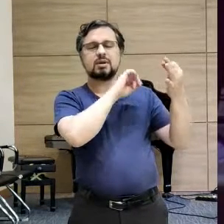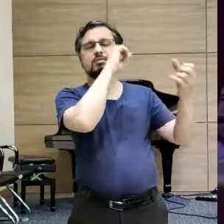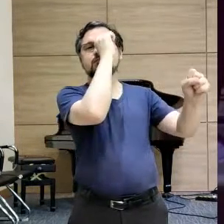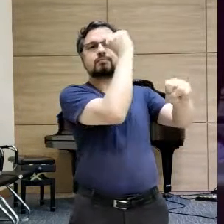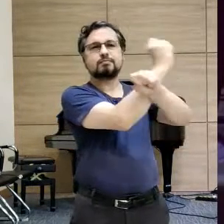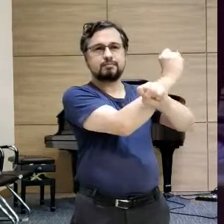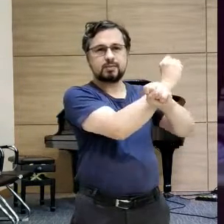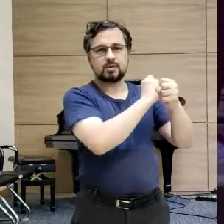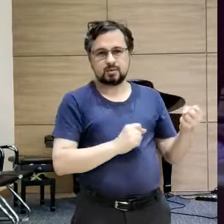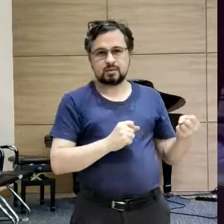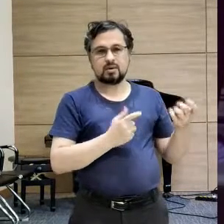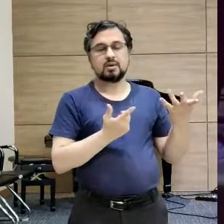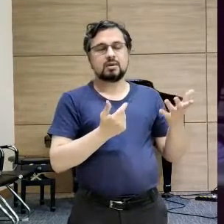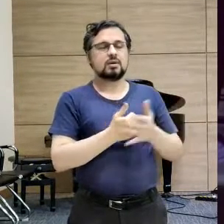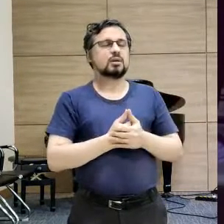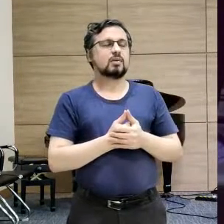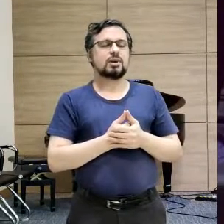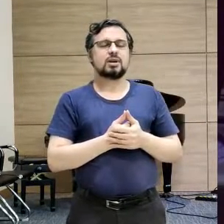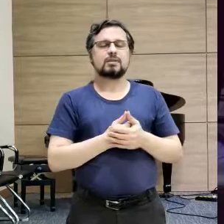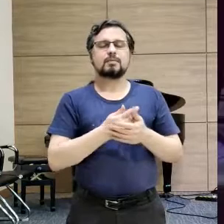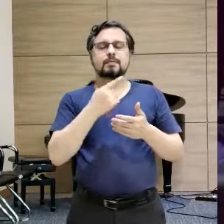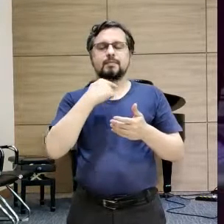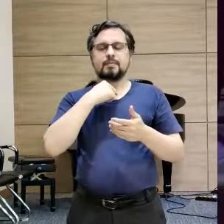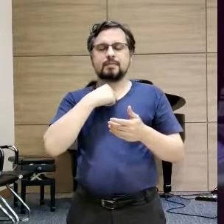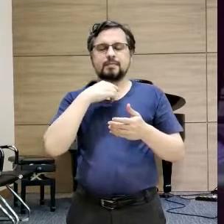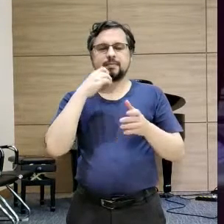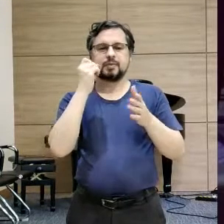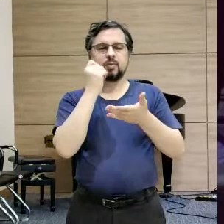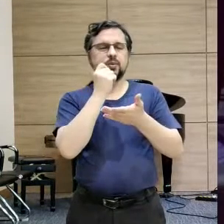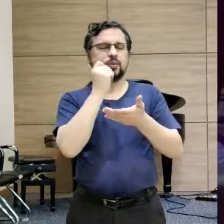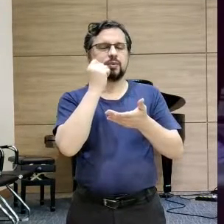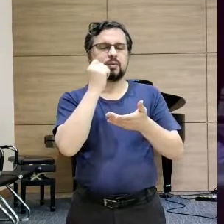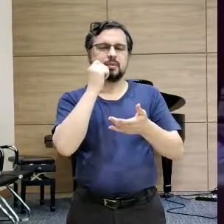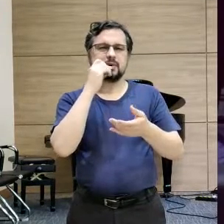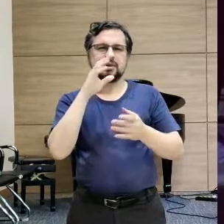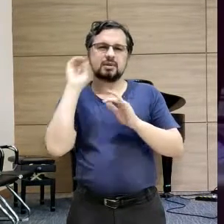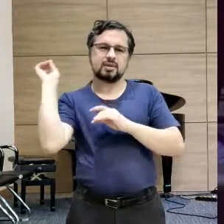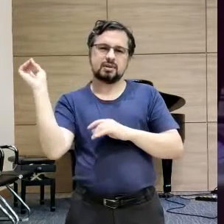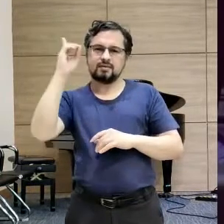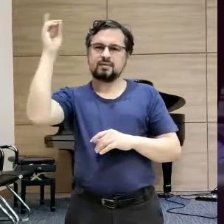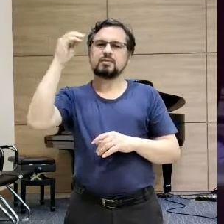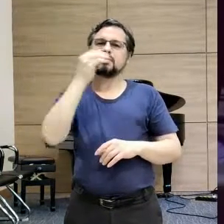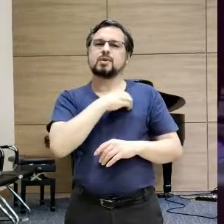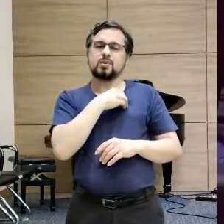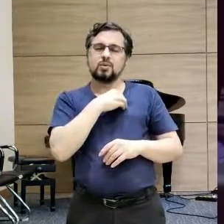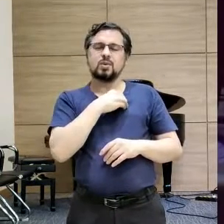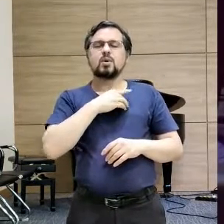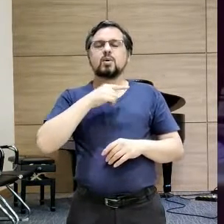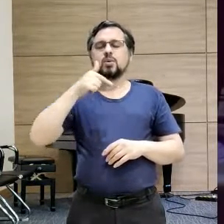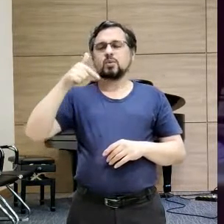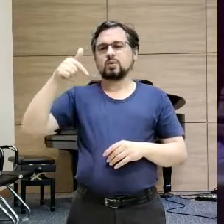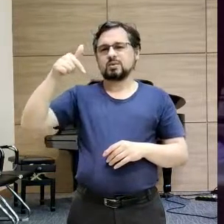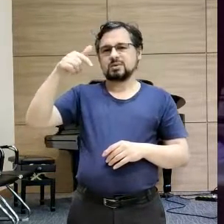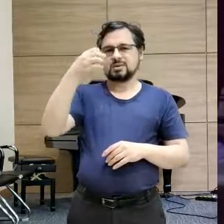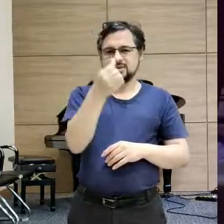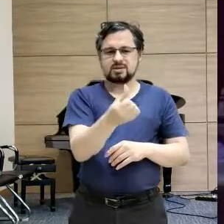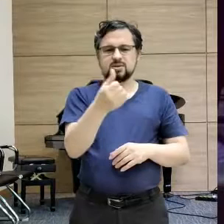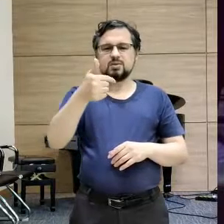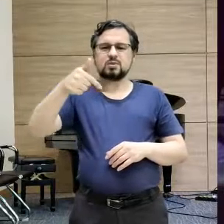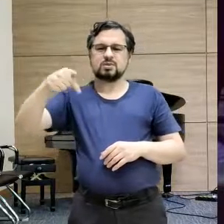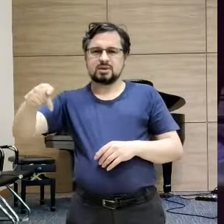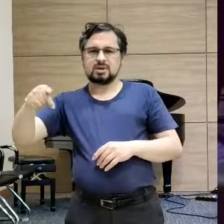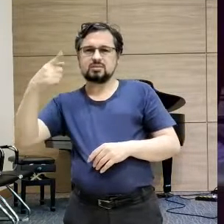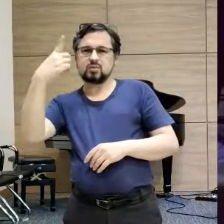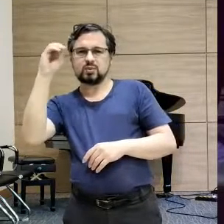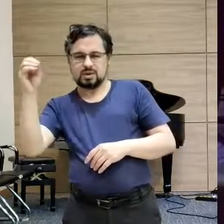ele cometeu o sexto, ele transgrediu o 6º mandamento, o 7º mandamento e o 10º mandamento, lá de Êxodo capítulo 20,